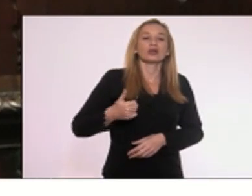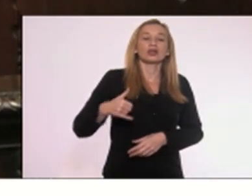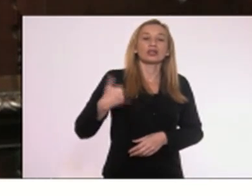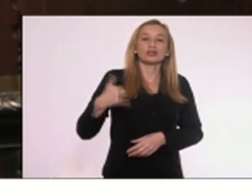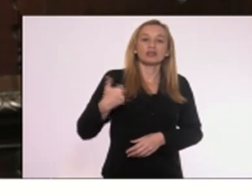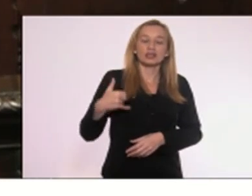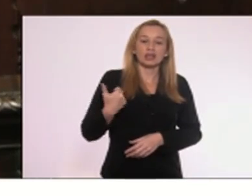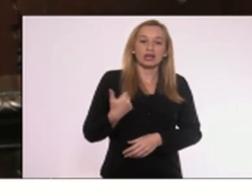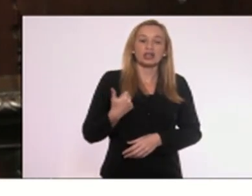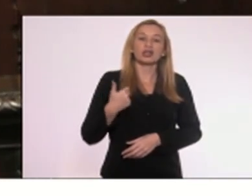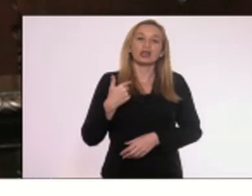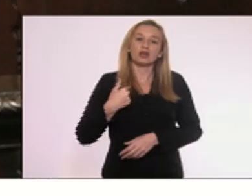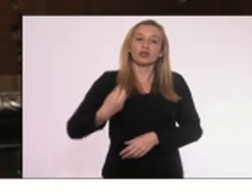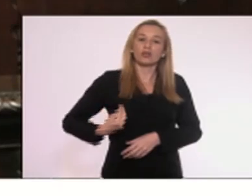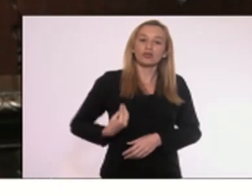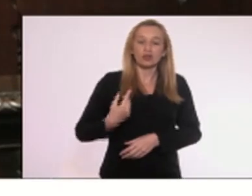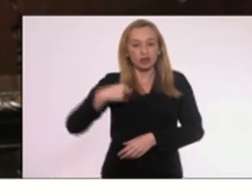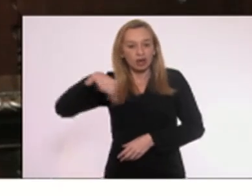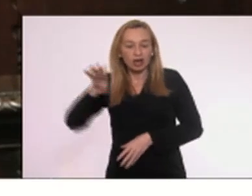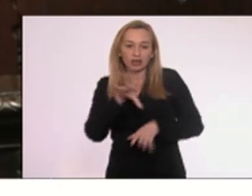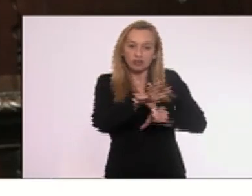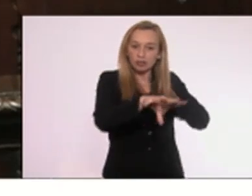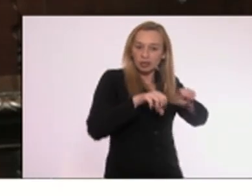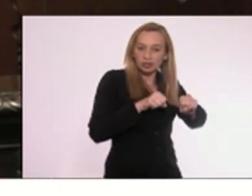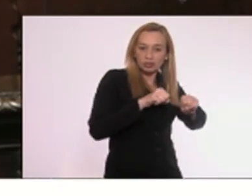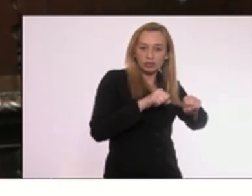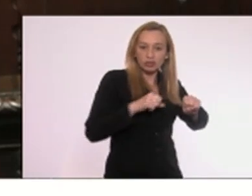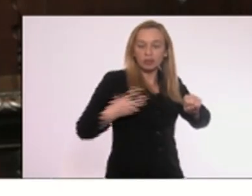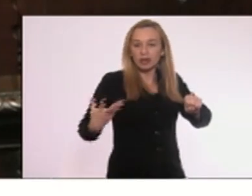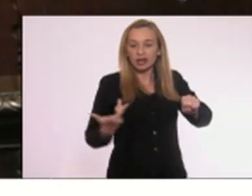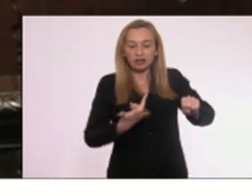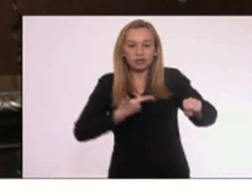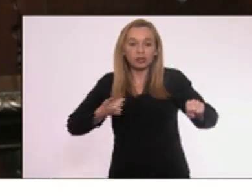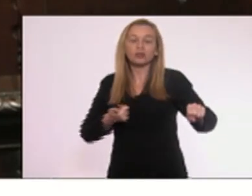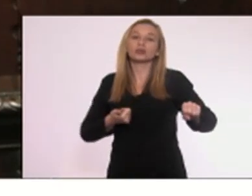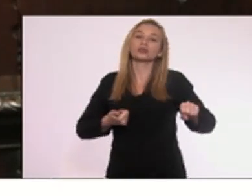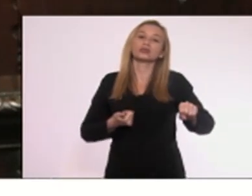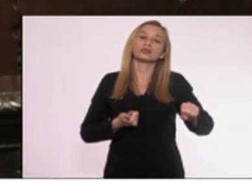aniversário. Estive presente na formatura, fui agraciado com uma comenda do Corpo de